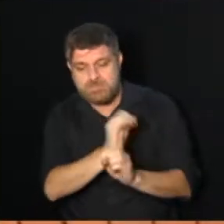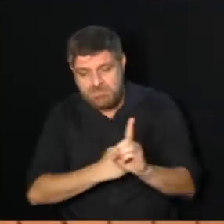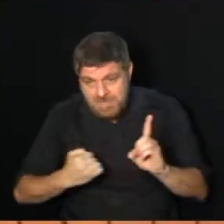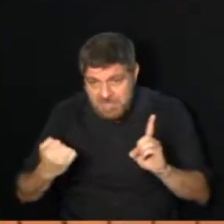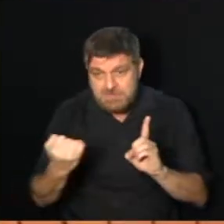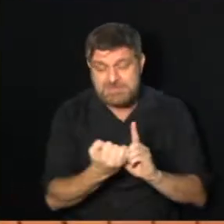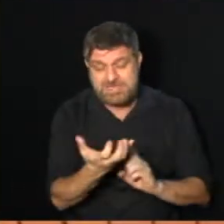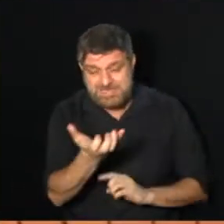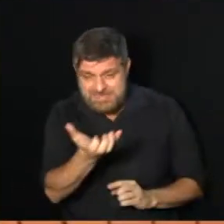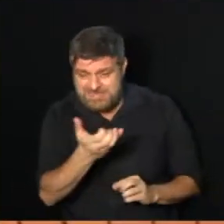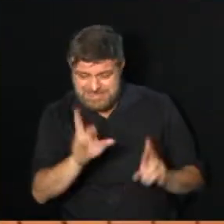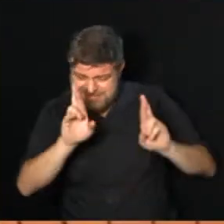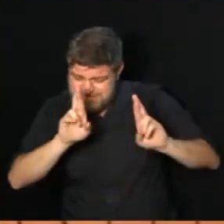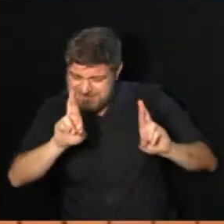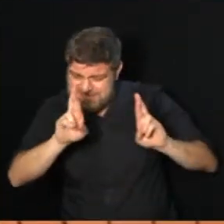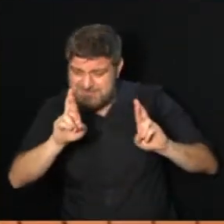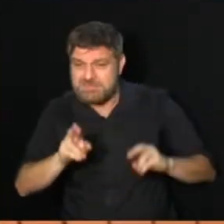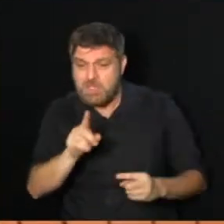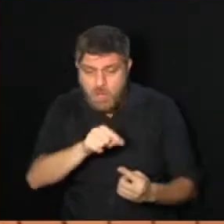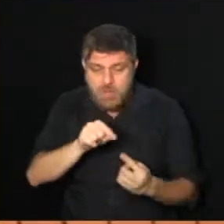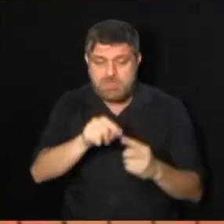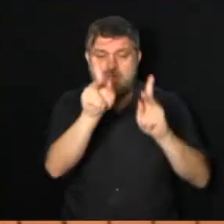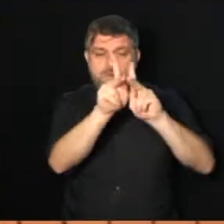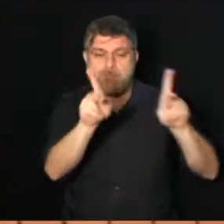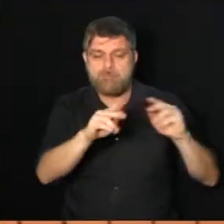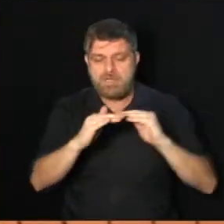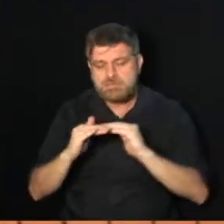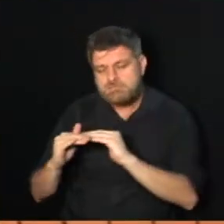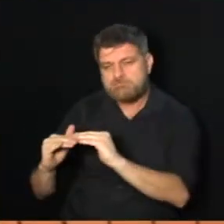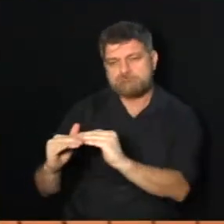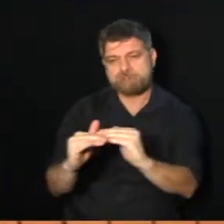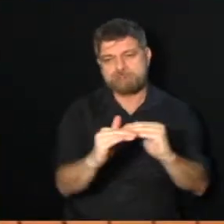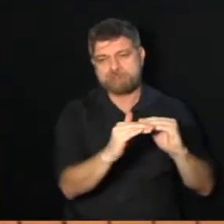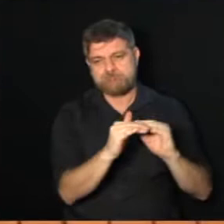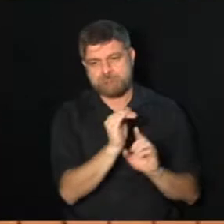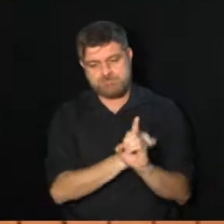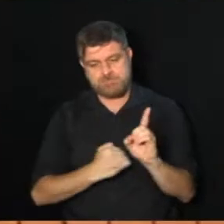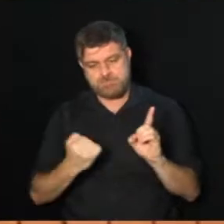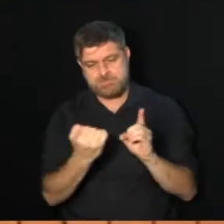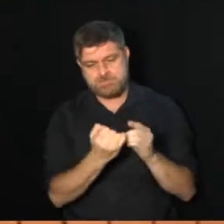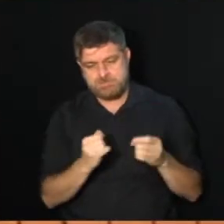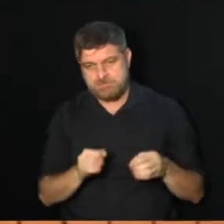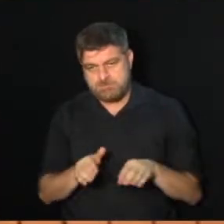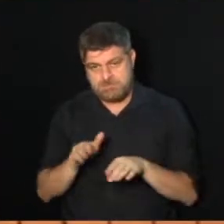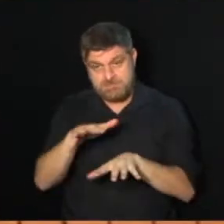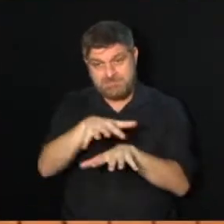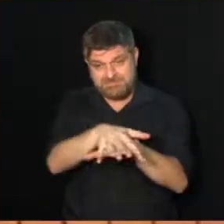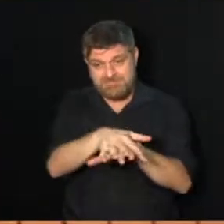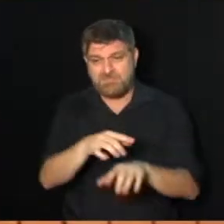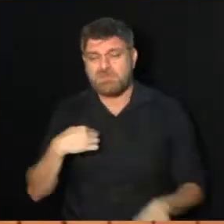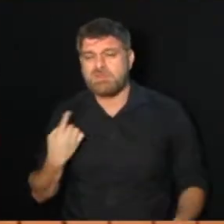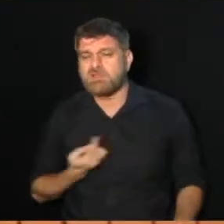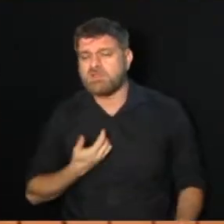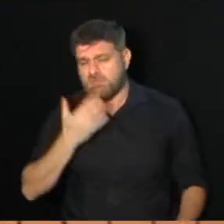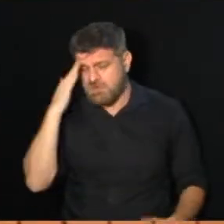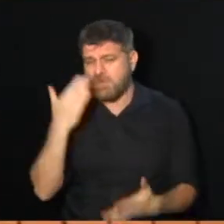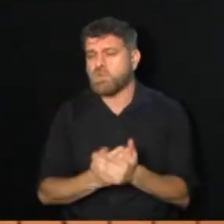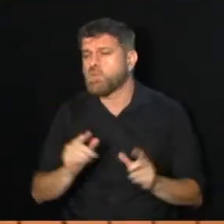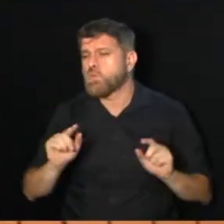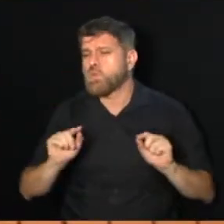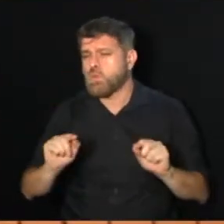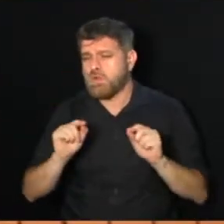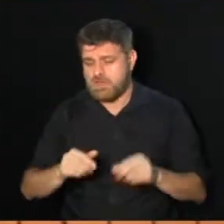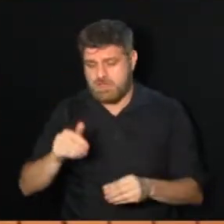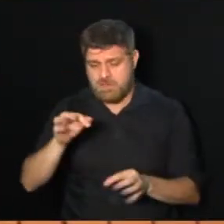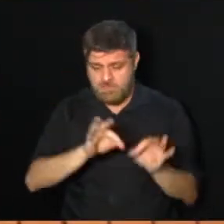todos nós, nessa busca da paz, da harmonização social, né? Então, eu tenho certeza que será